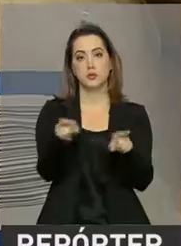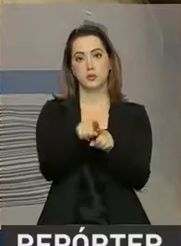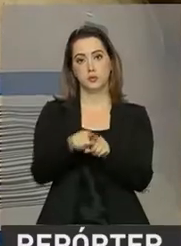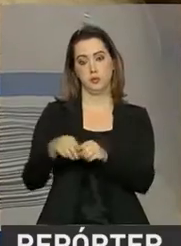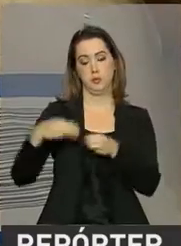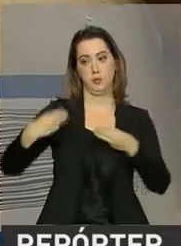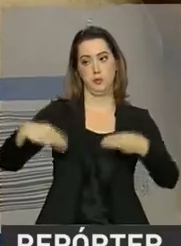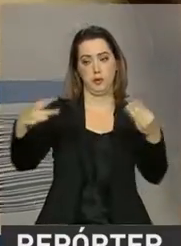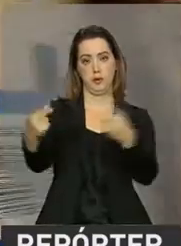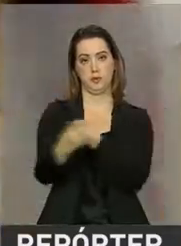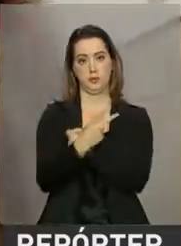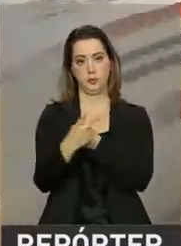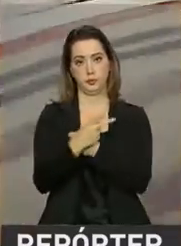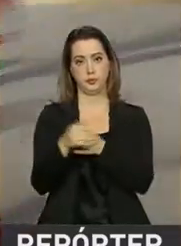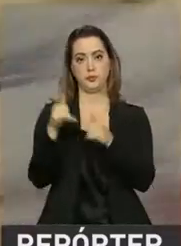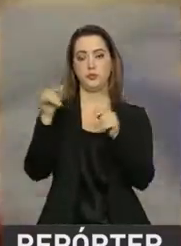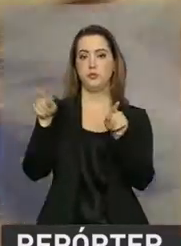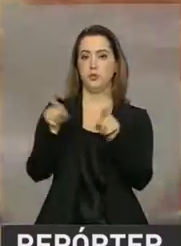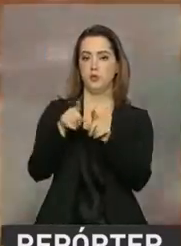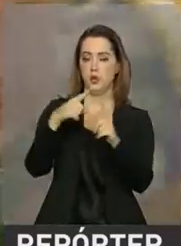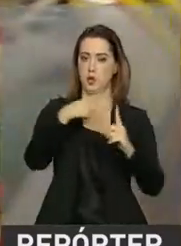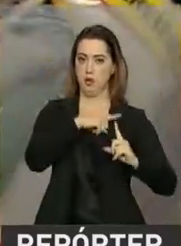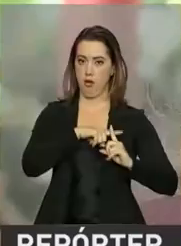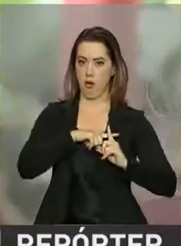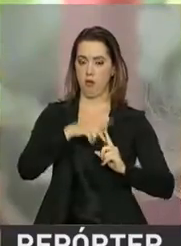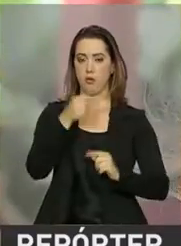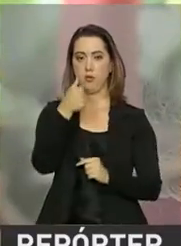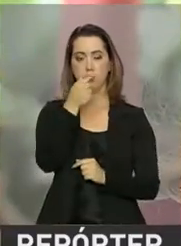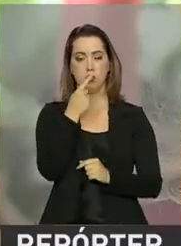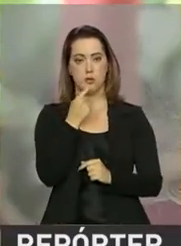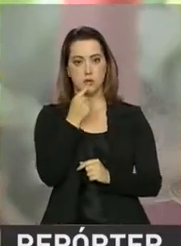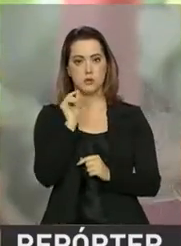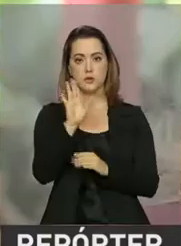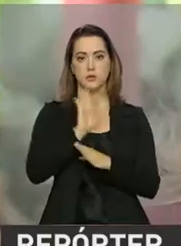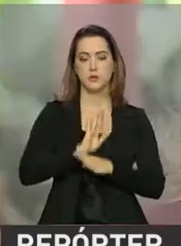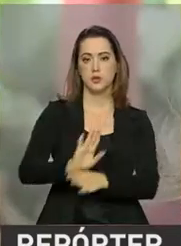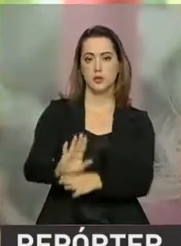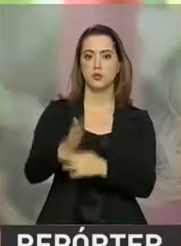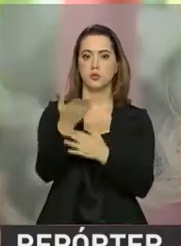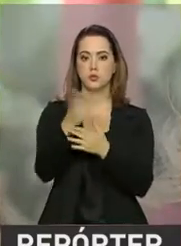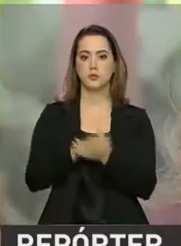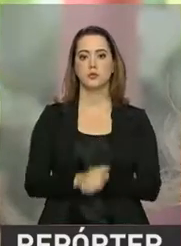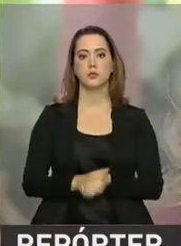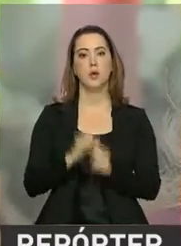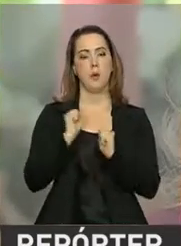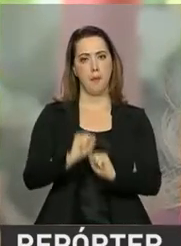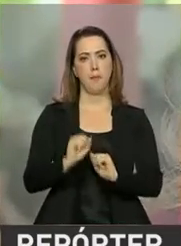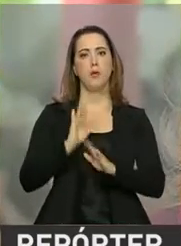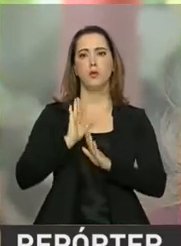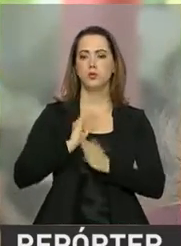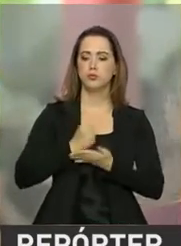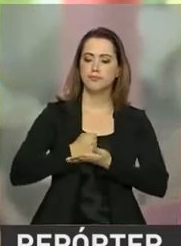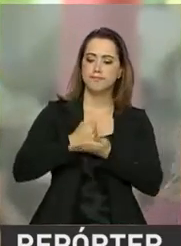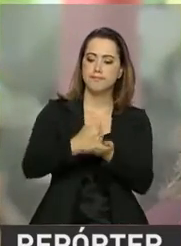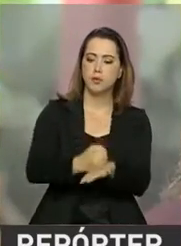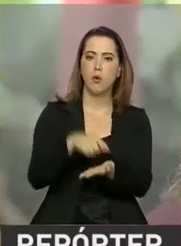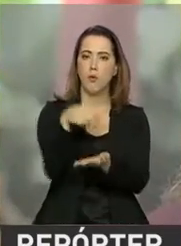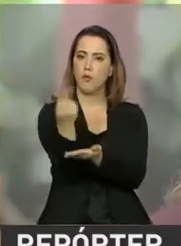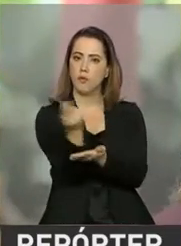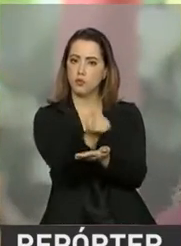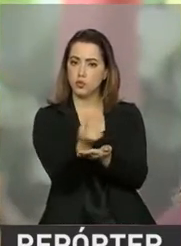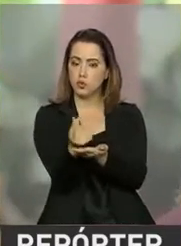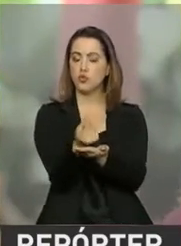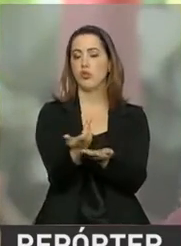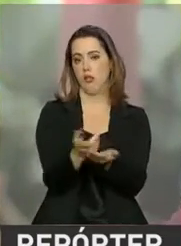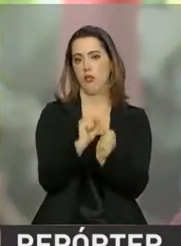e pela Cruz Vermelha a campanha de solidariedade ao Haiti. Podem contribuir com doação financeira,